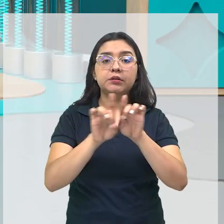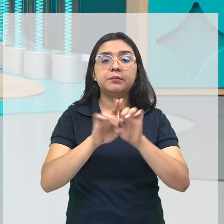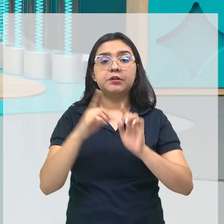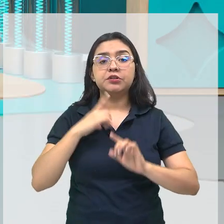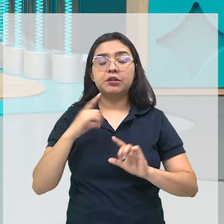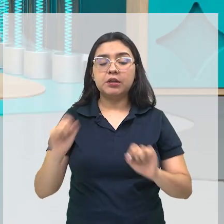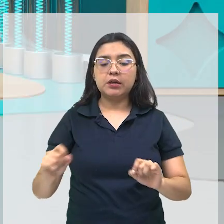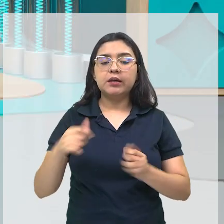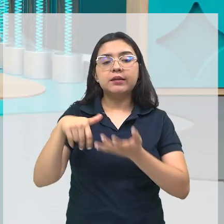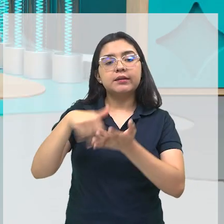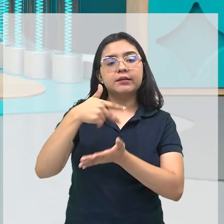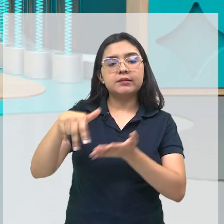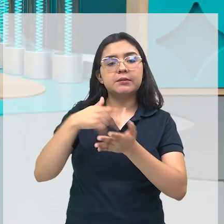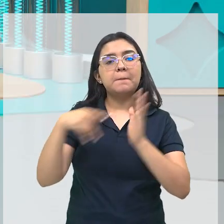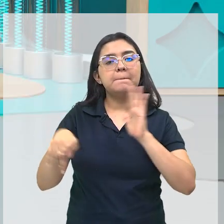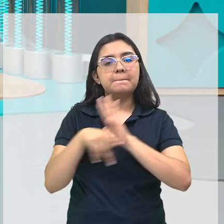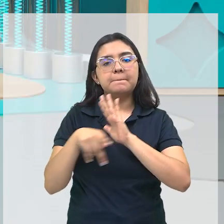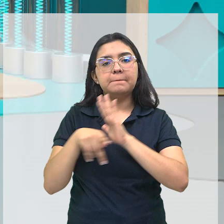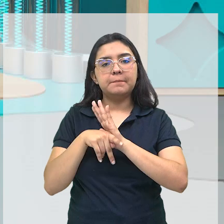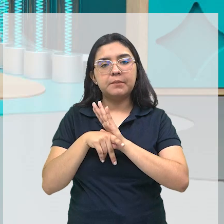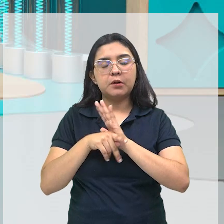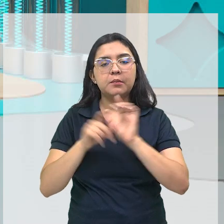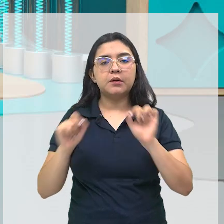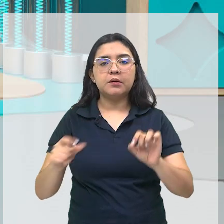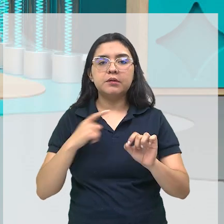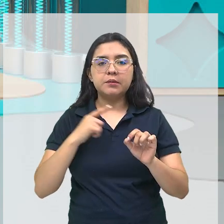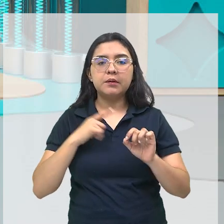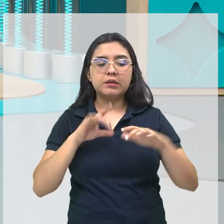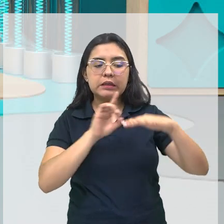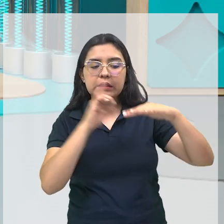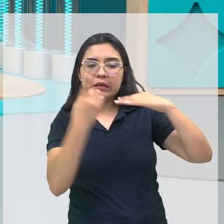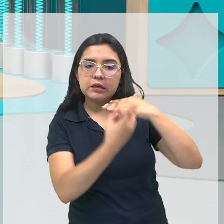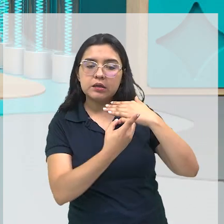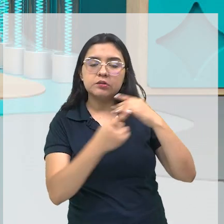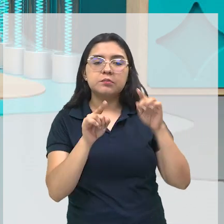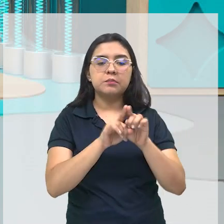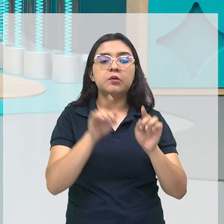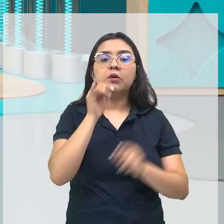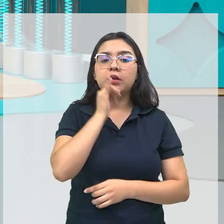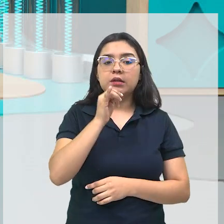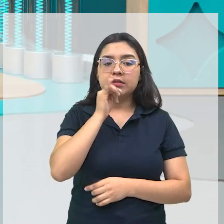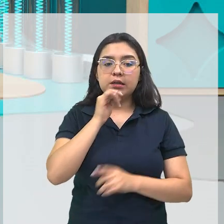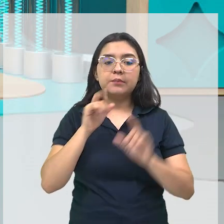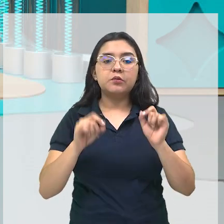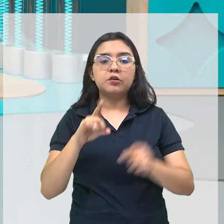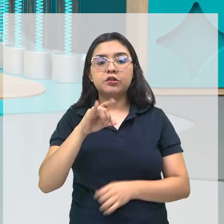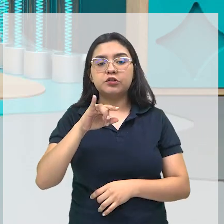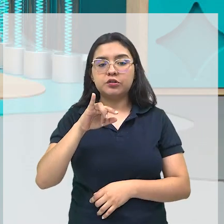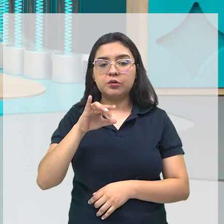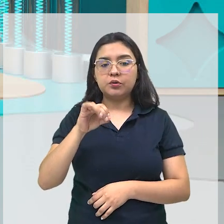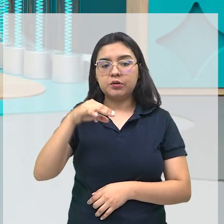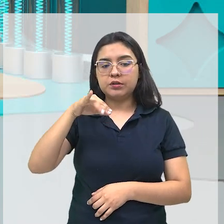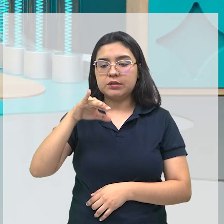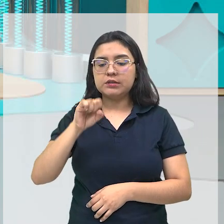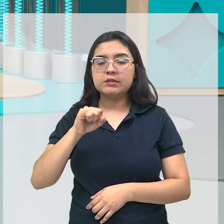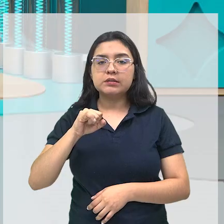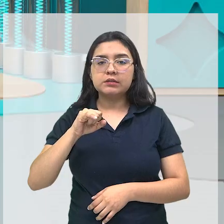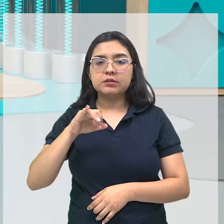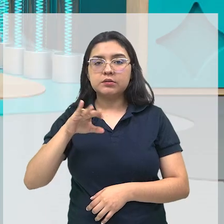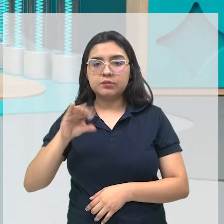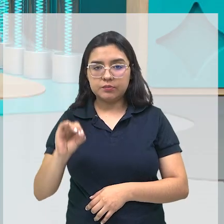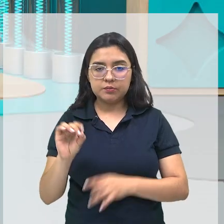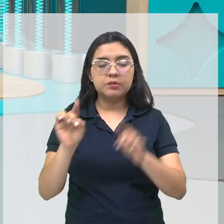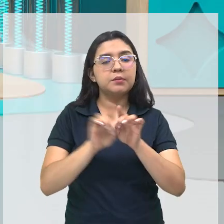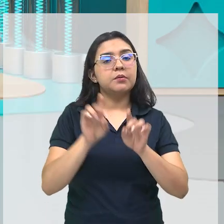Havia danças específicas para honrar deuses como o Dionísio, por exemplo. tá bom? Então, eles